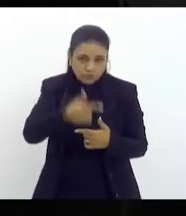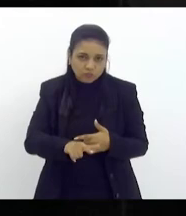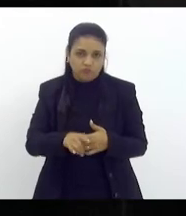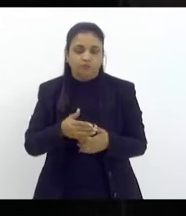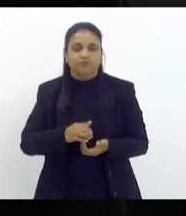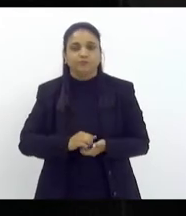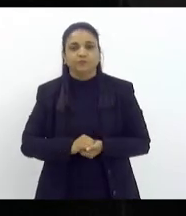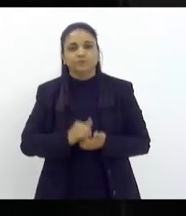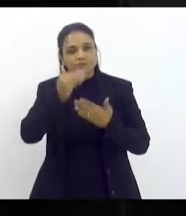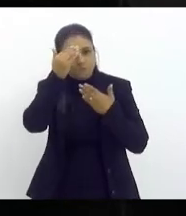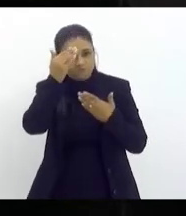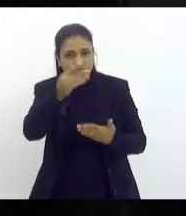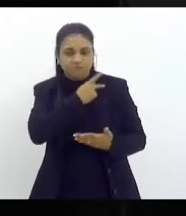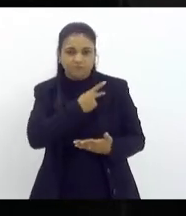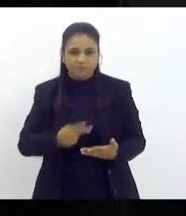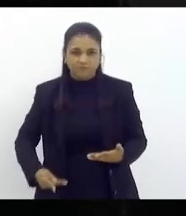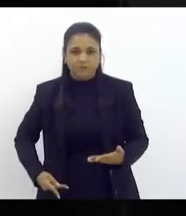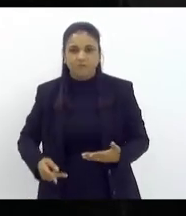presidente